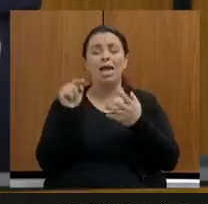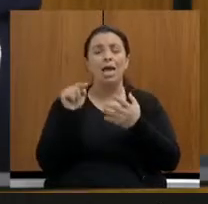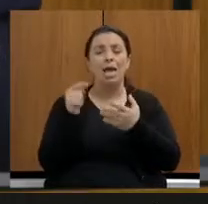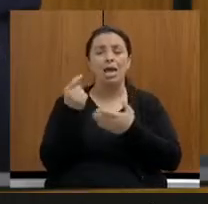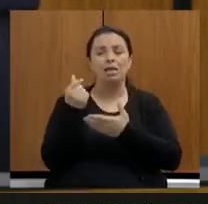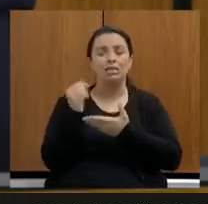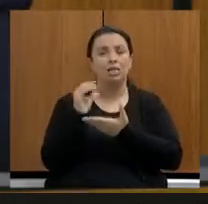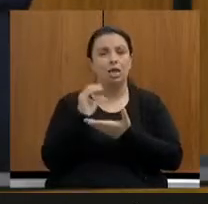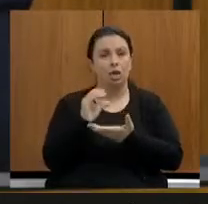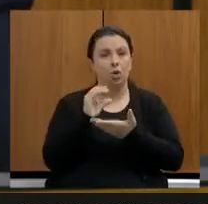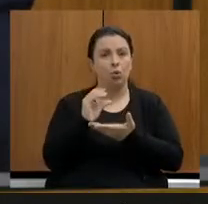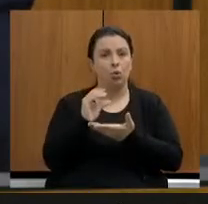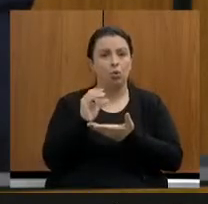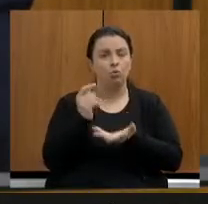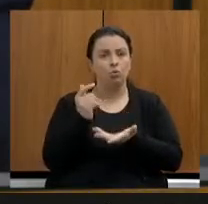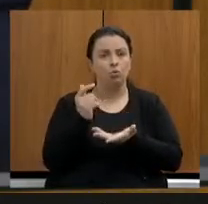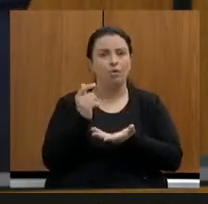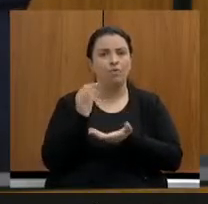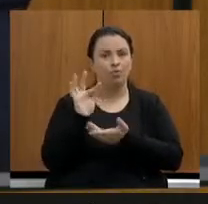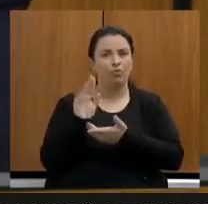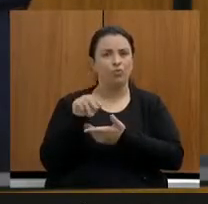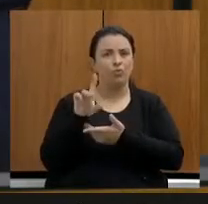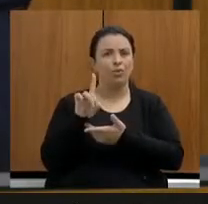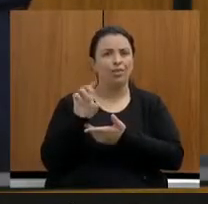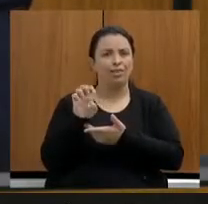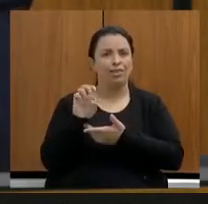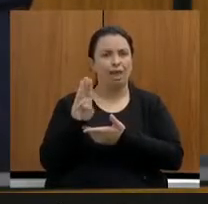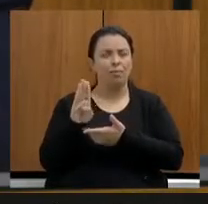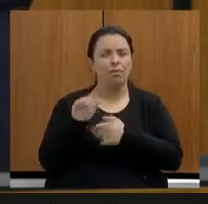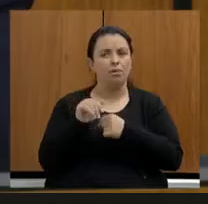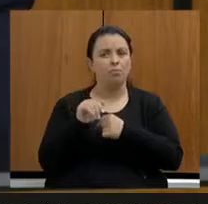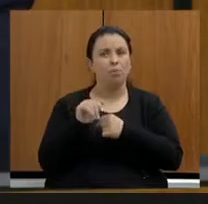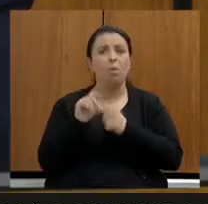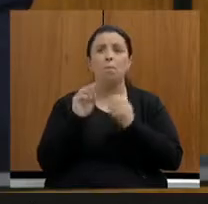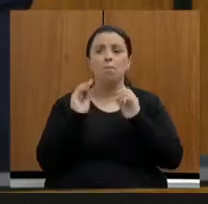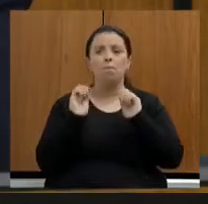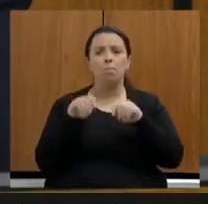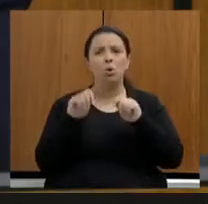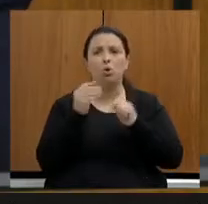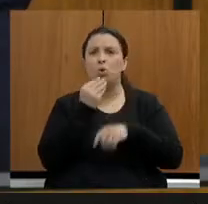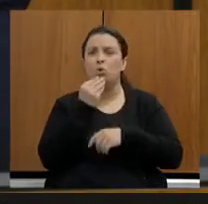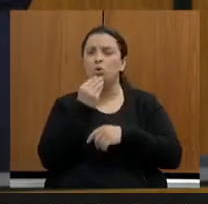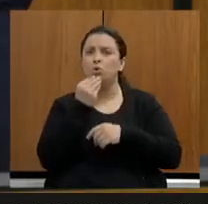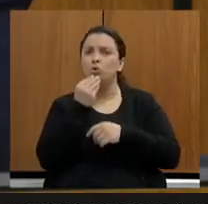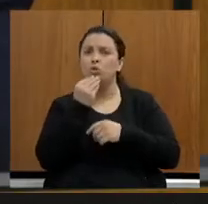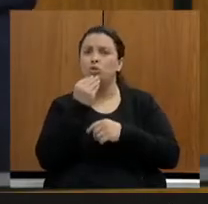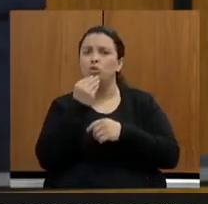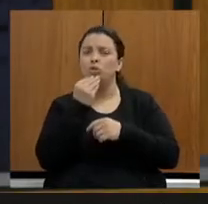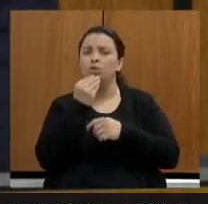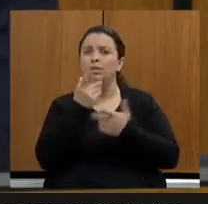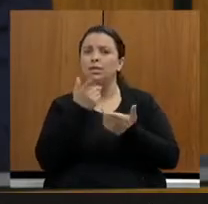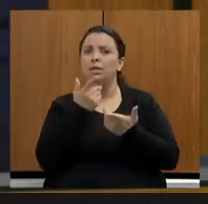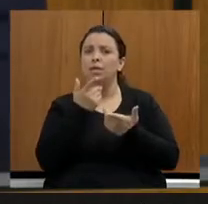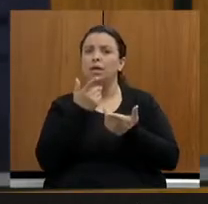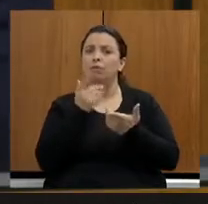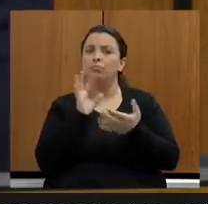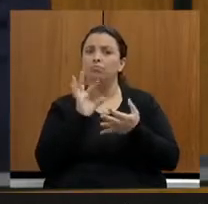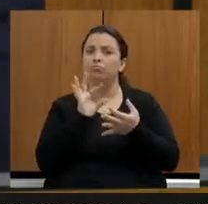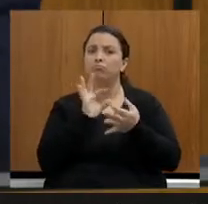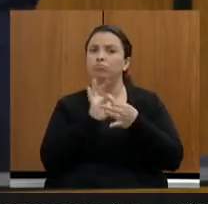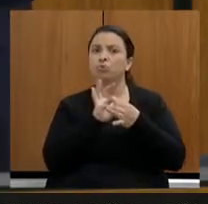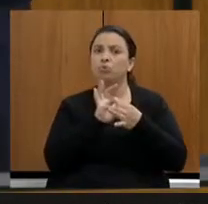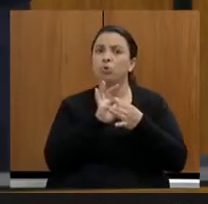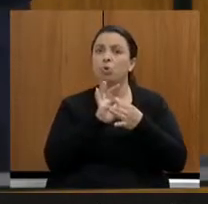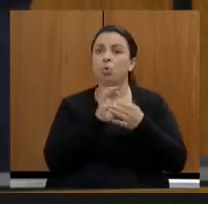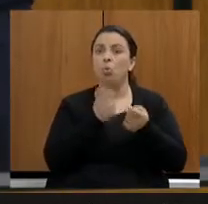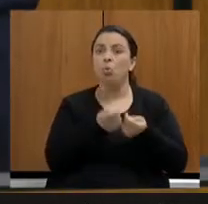que a sobra poderia estar vinculada nesse rateio a questão de um